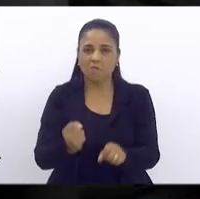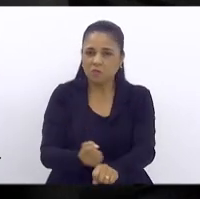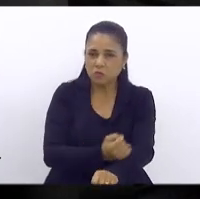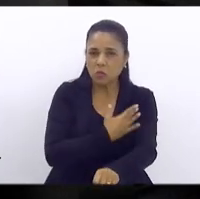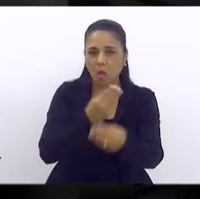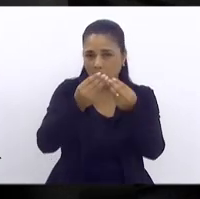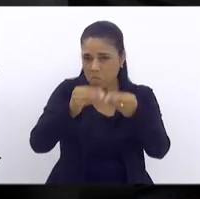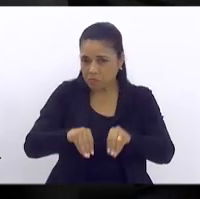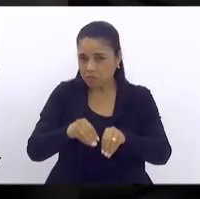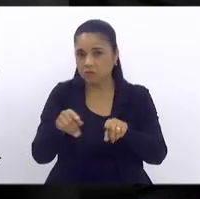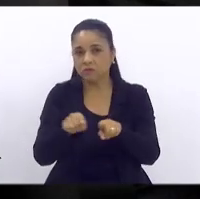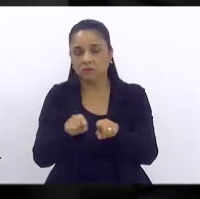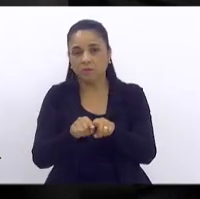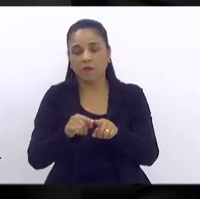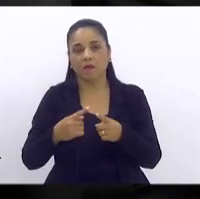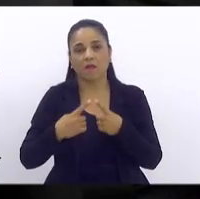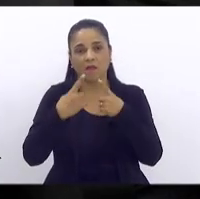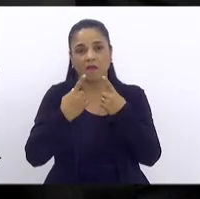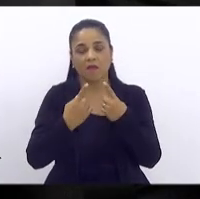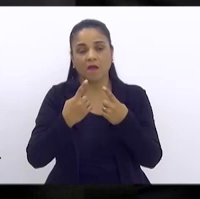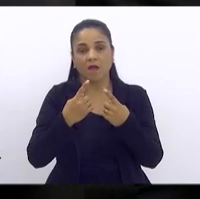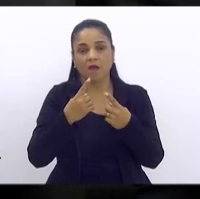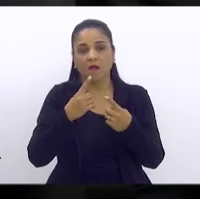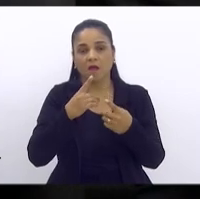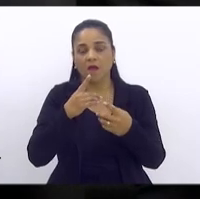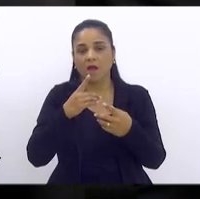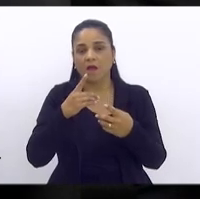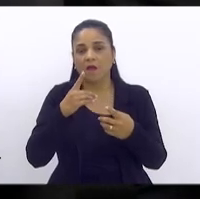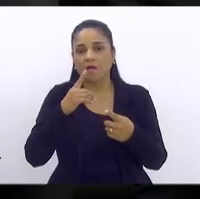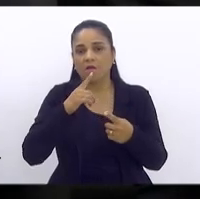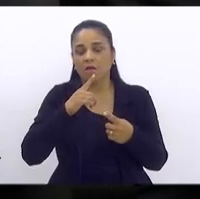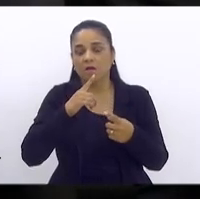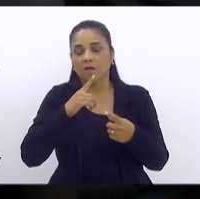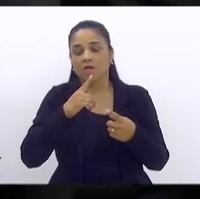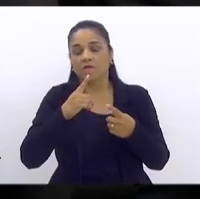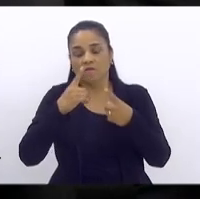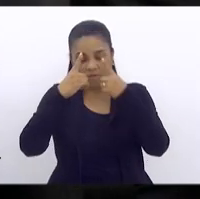né, psicológico, também é a violação à intimidade. Isso foi alterado por essa lei